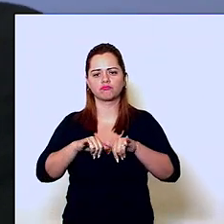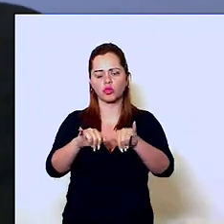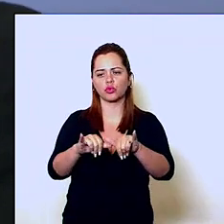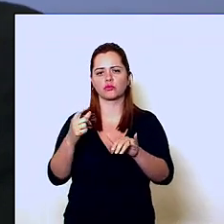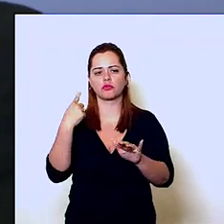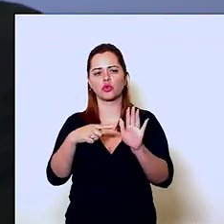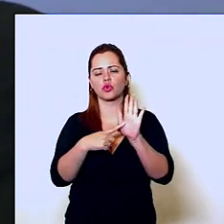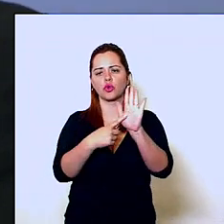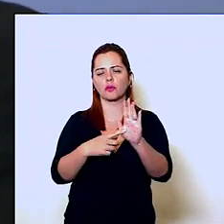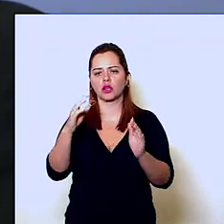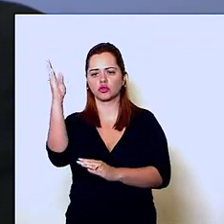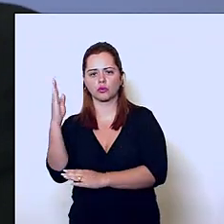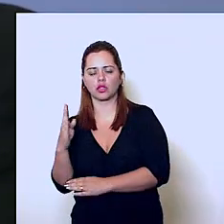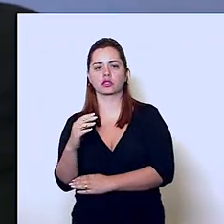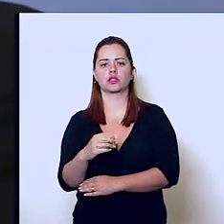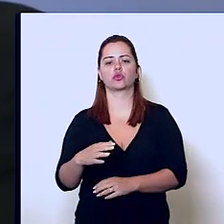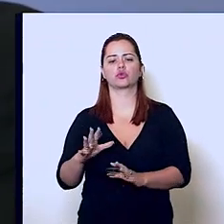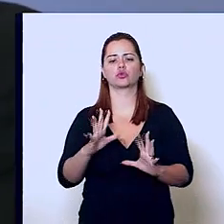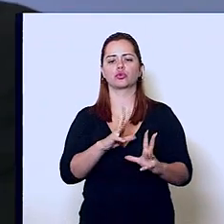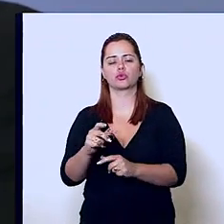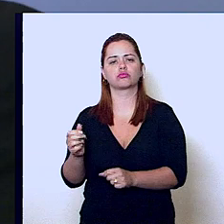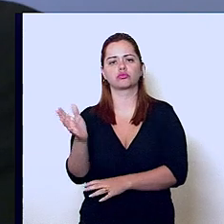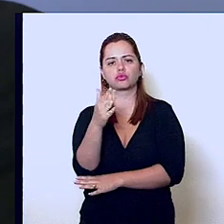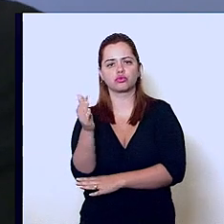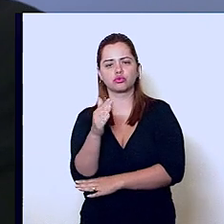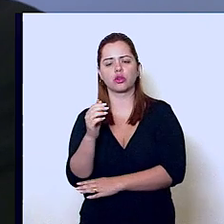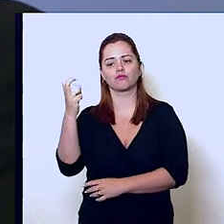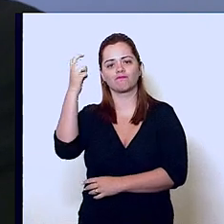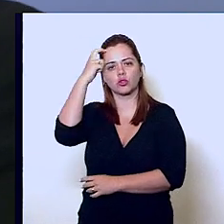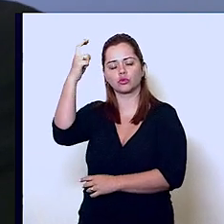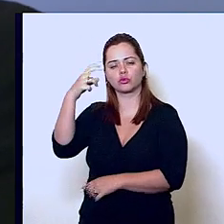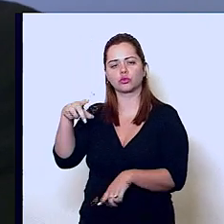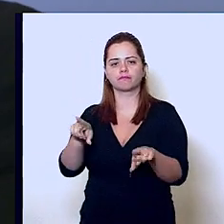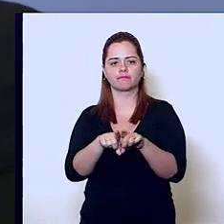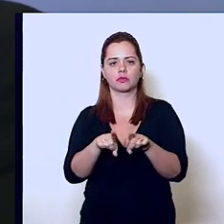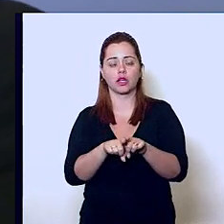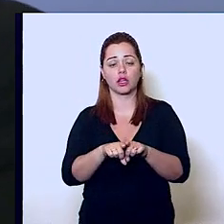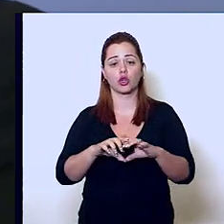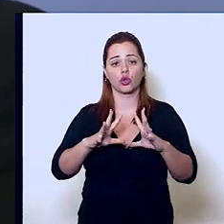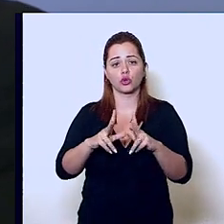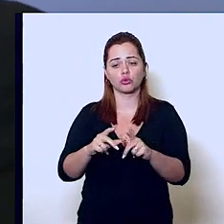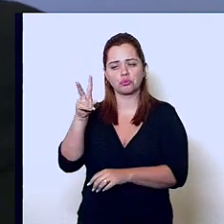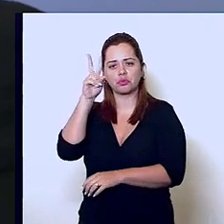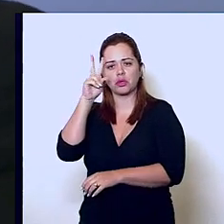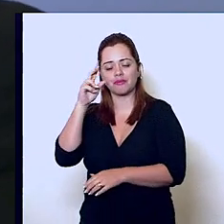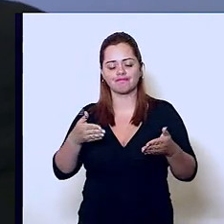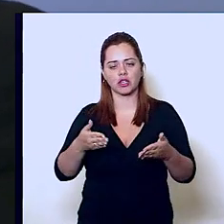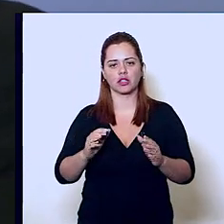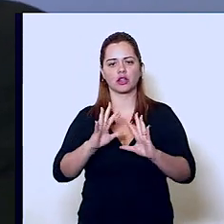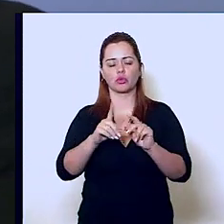da difusão cultural. Todos esses aspectos serão lembrados aqui nos depoimentos que se seguem. Eu gostaria de